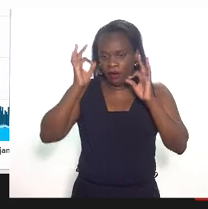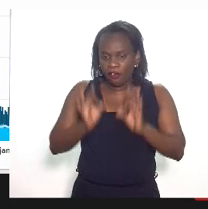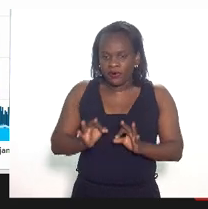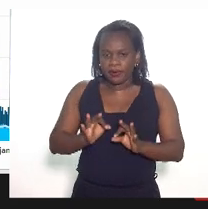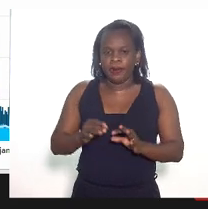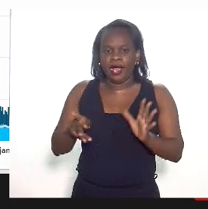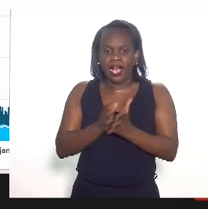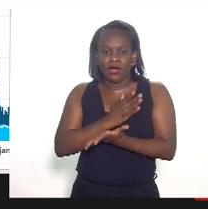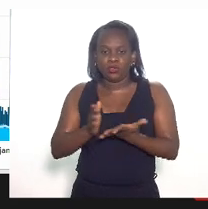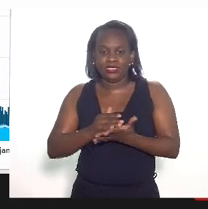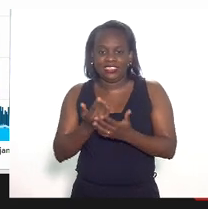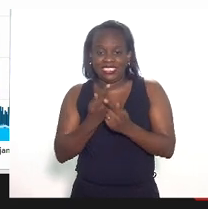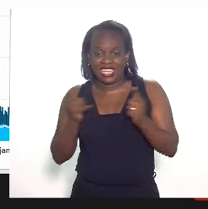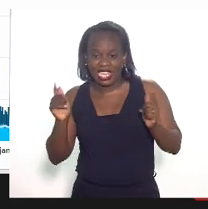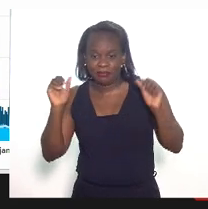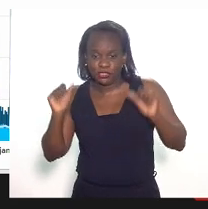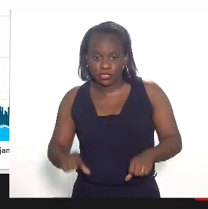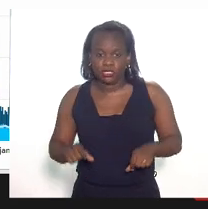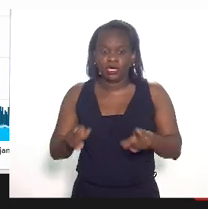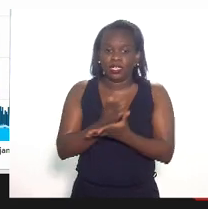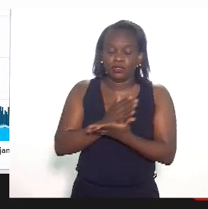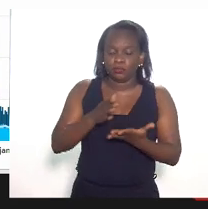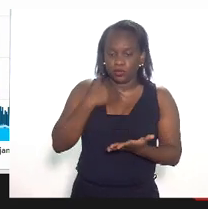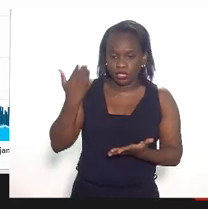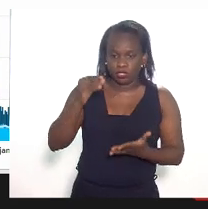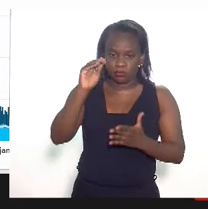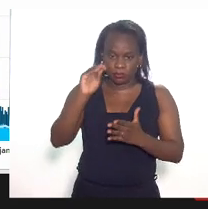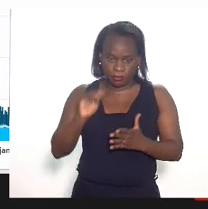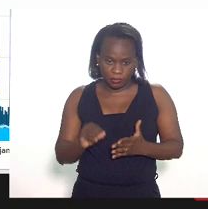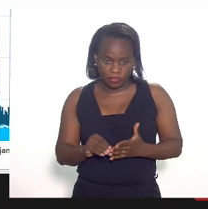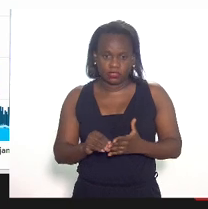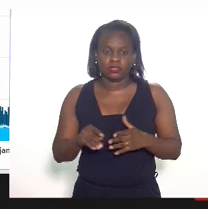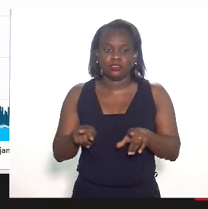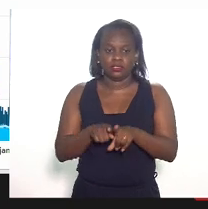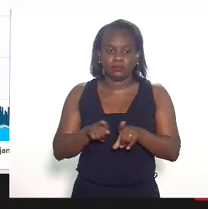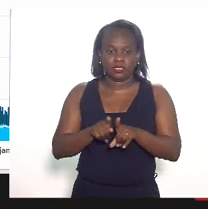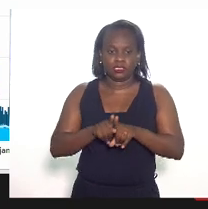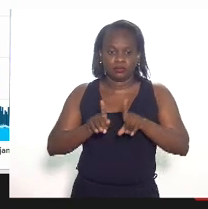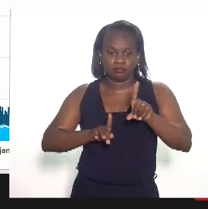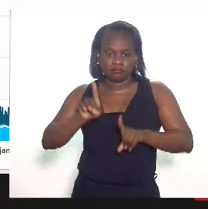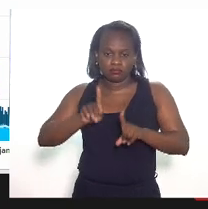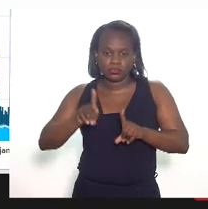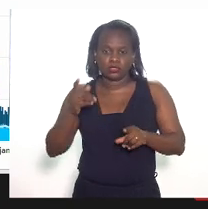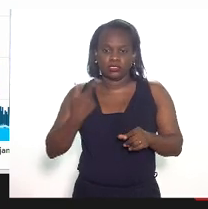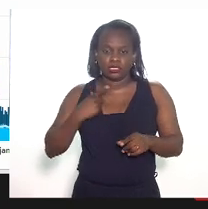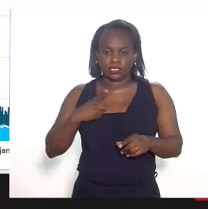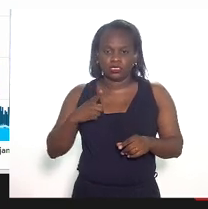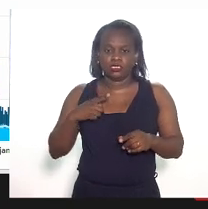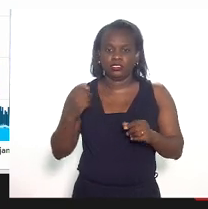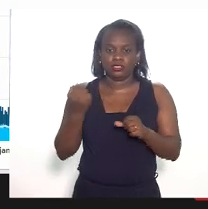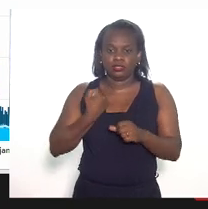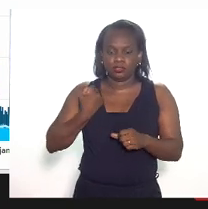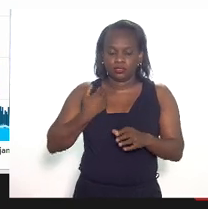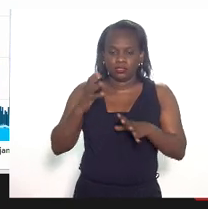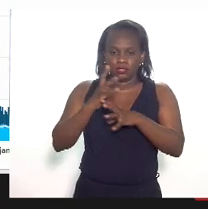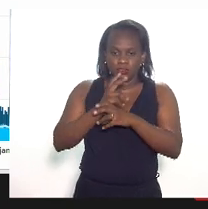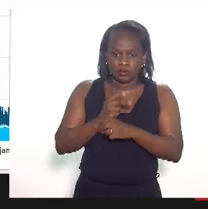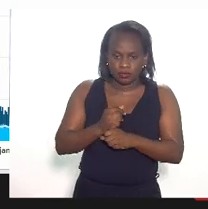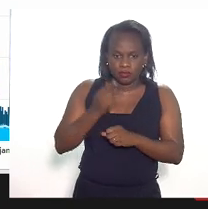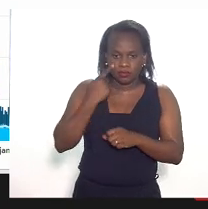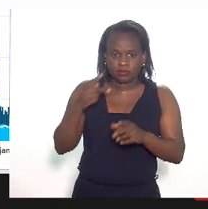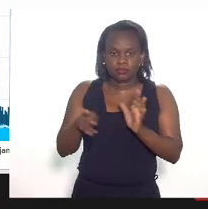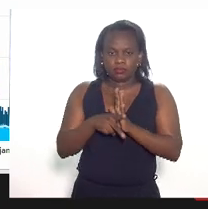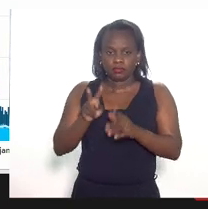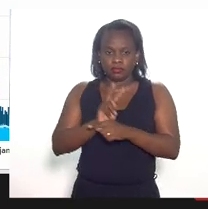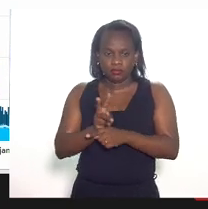casos graves e óbitos. Aqui é um gráfico a partir dos dados do Sistema de Informação de Vigilância